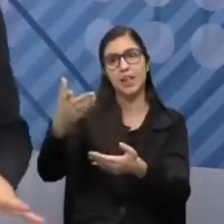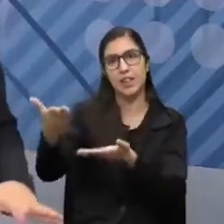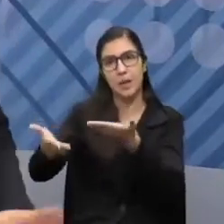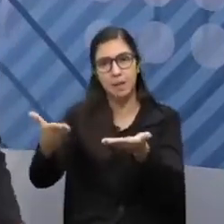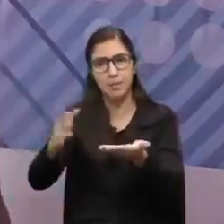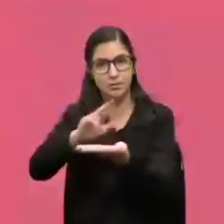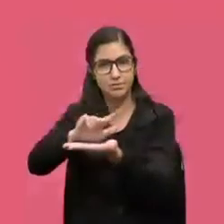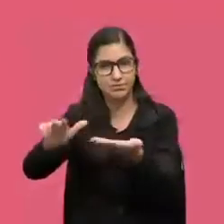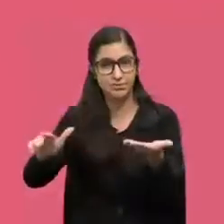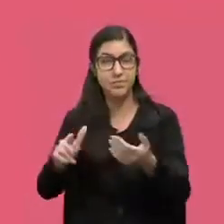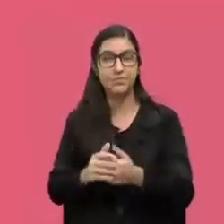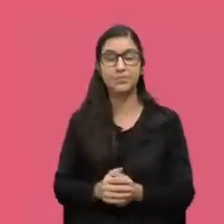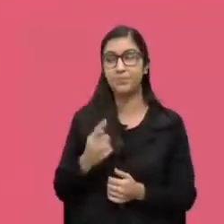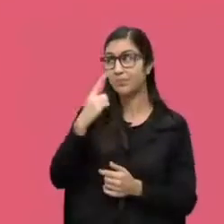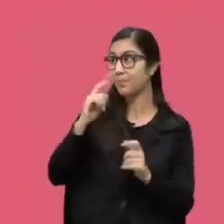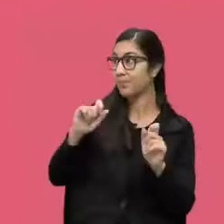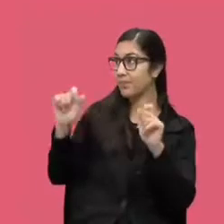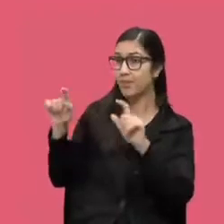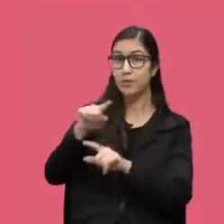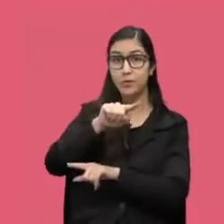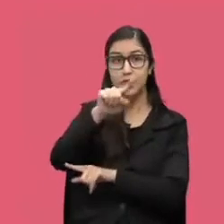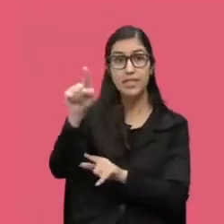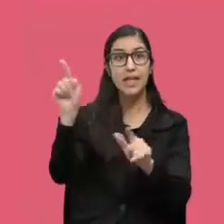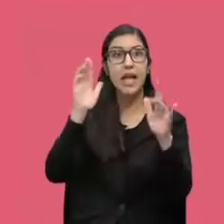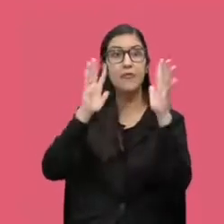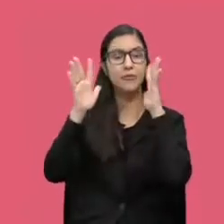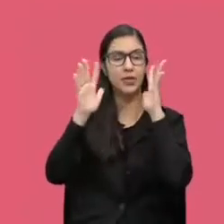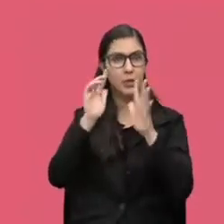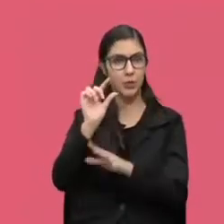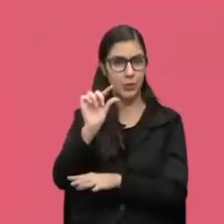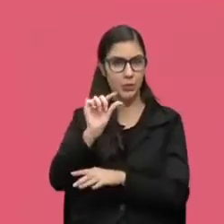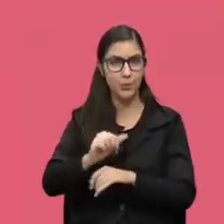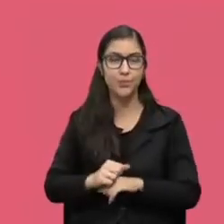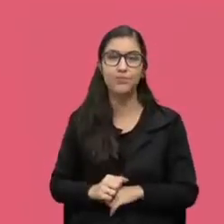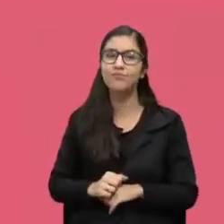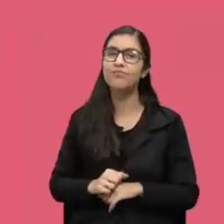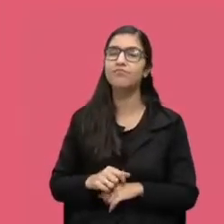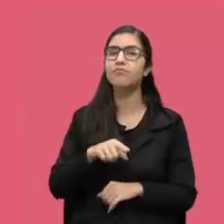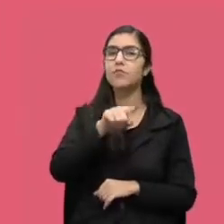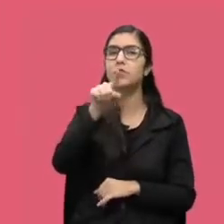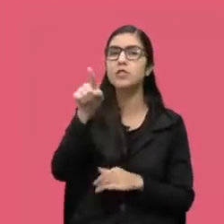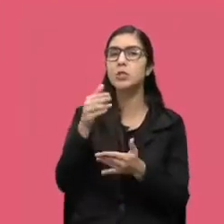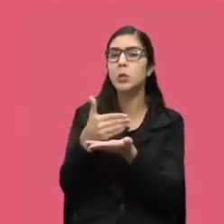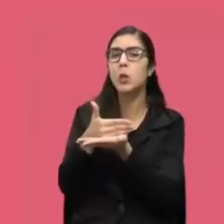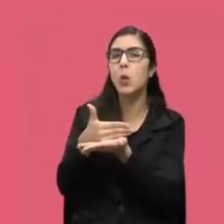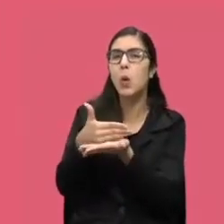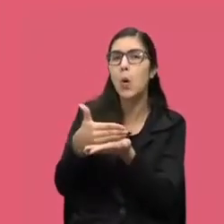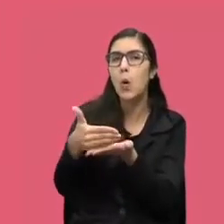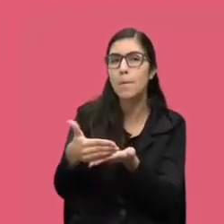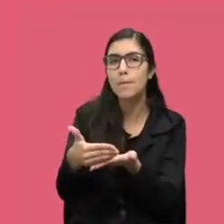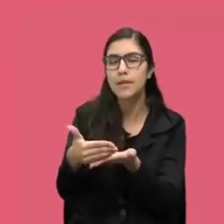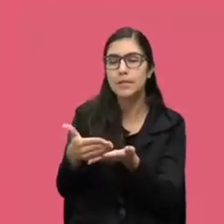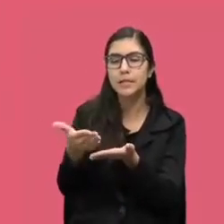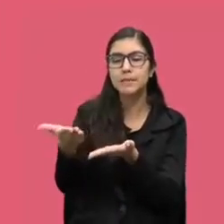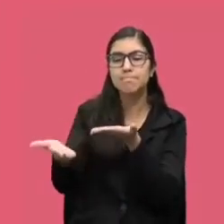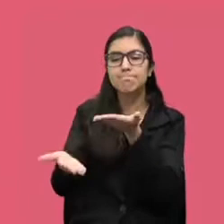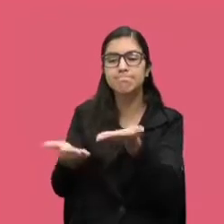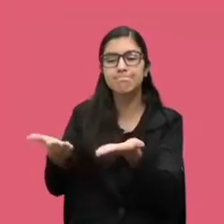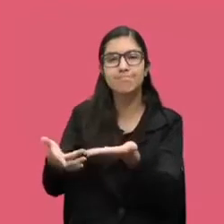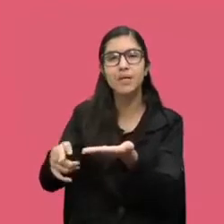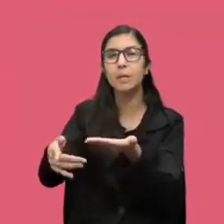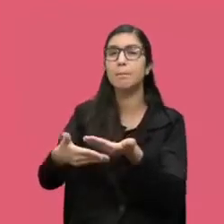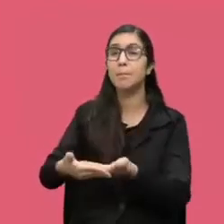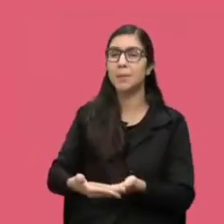vamos ao quadro. Eu quero que vocês reflitam um pouquinho. Como vocês começariam o trabalho com um bebê